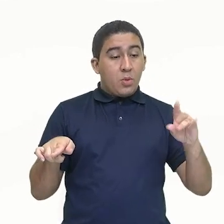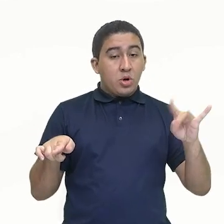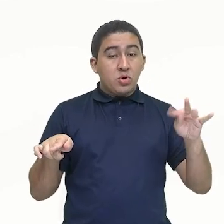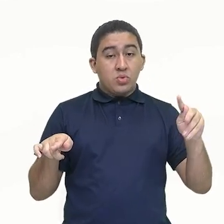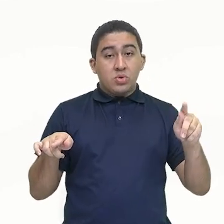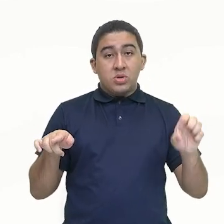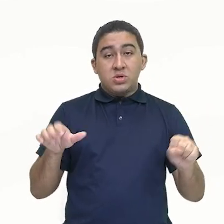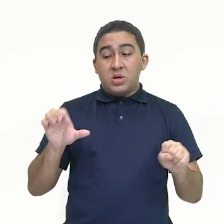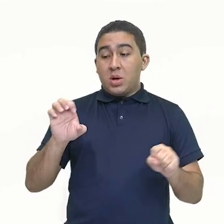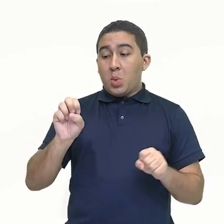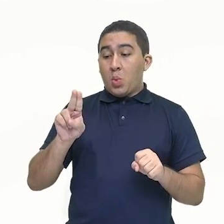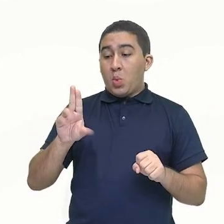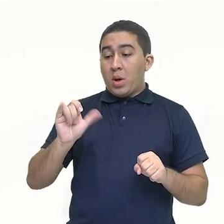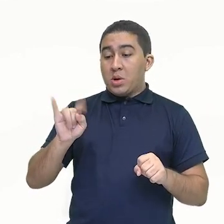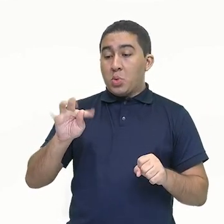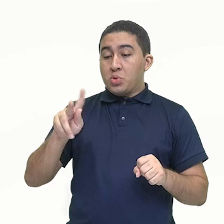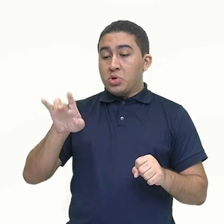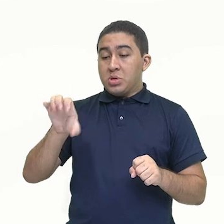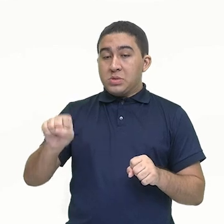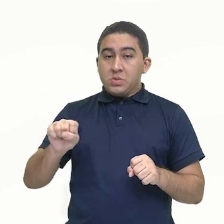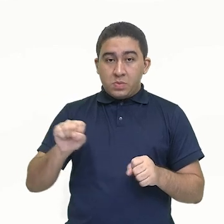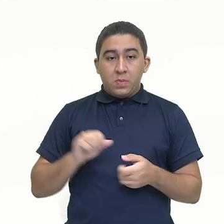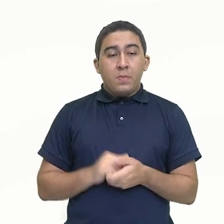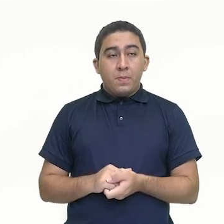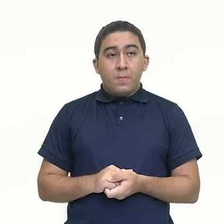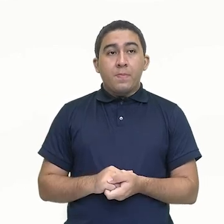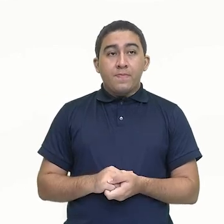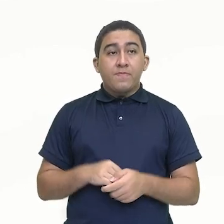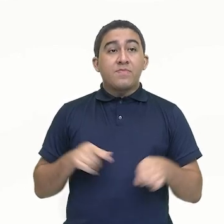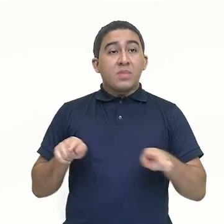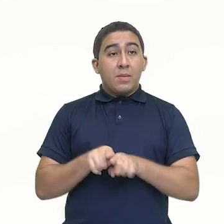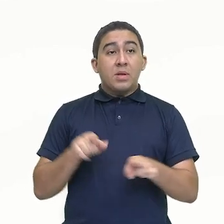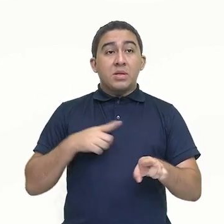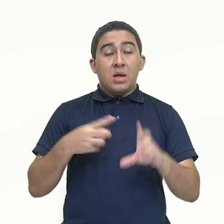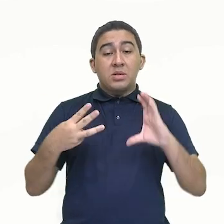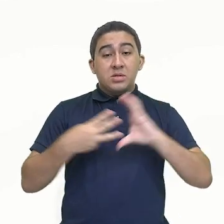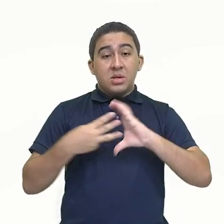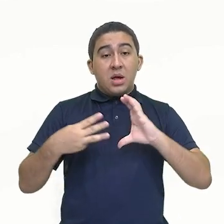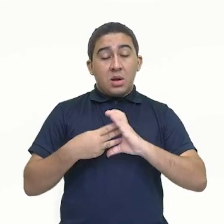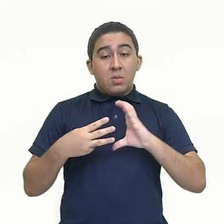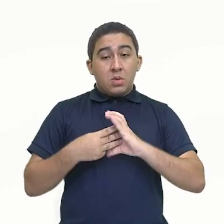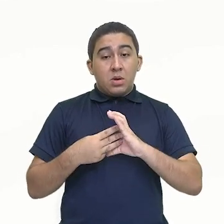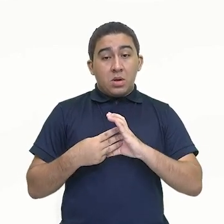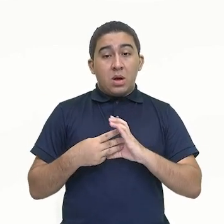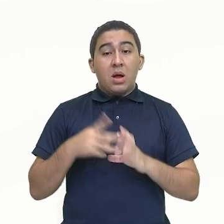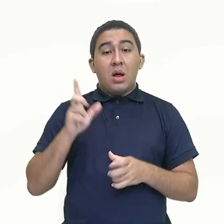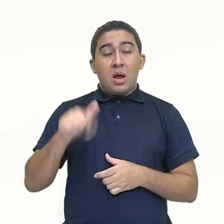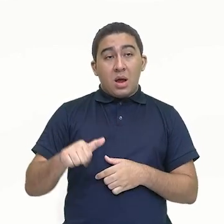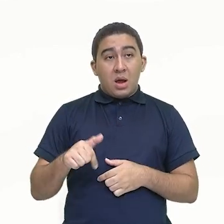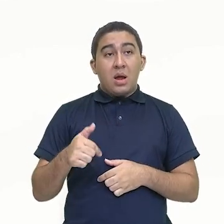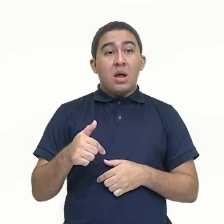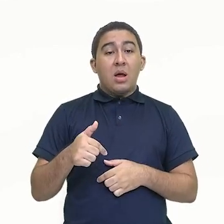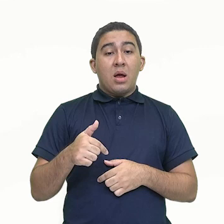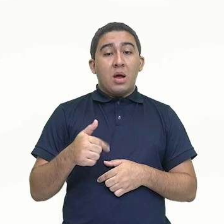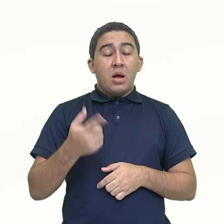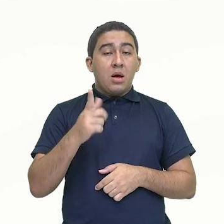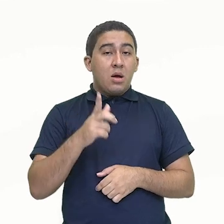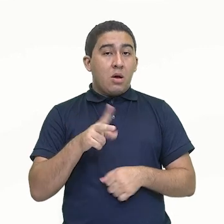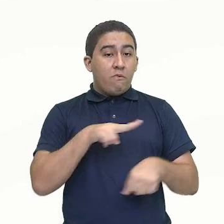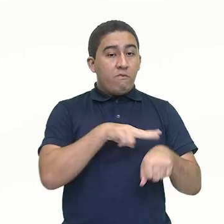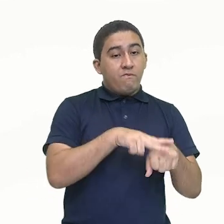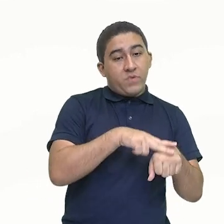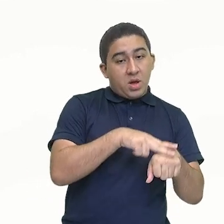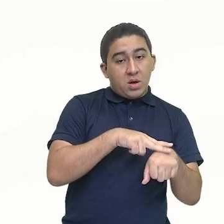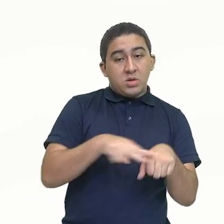e eucariontes. Nós também temos as células vegetal e célula animal, são outros dois tipos